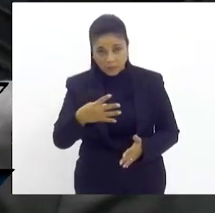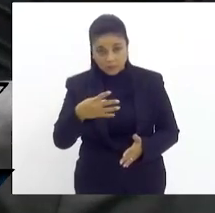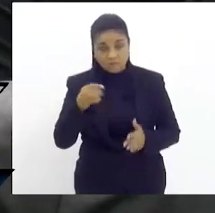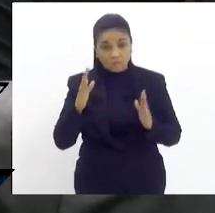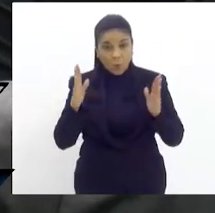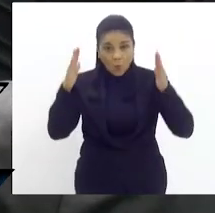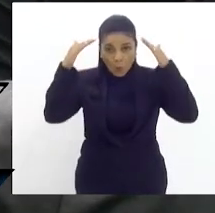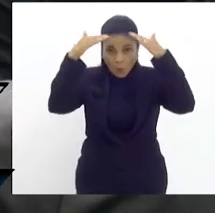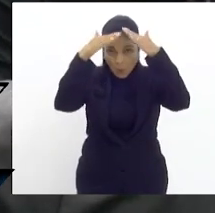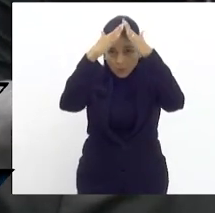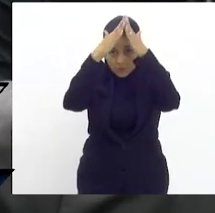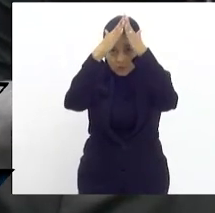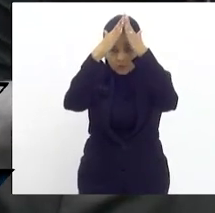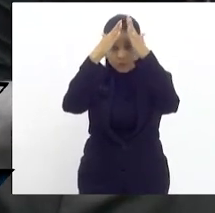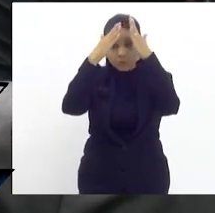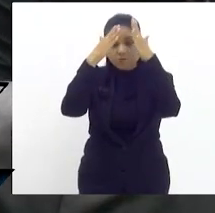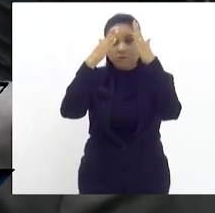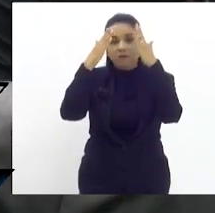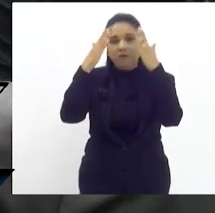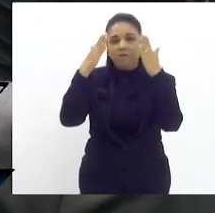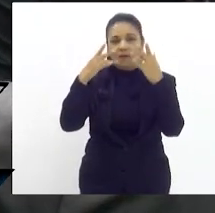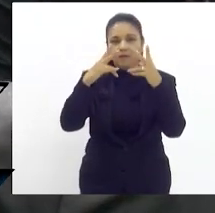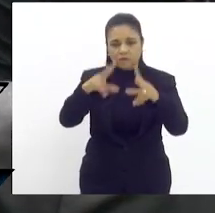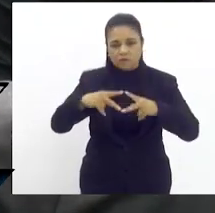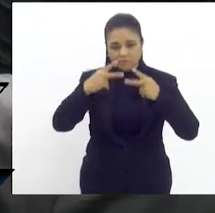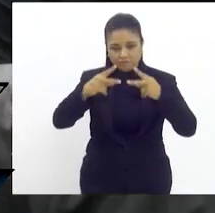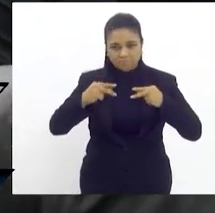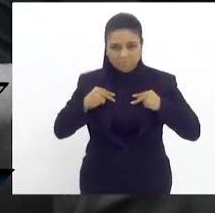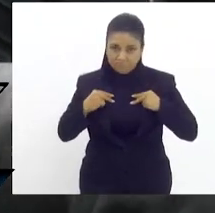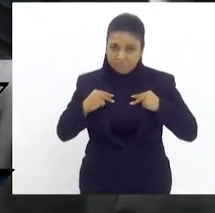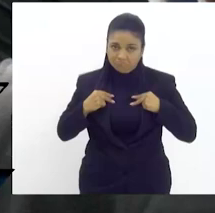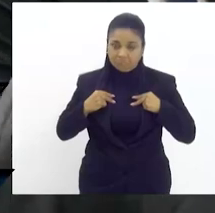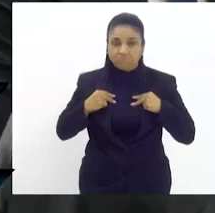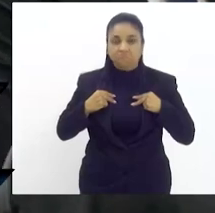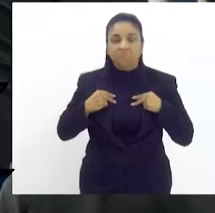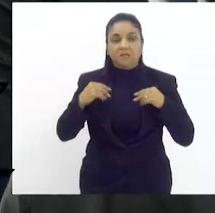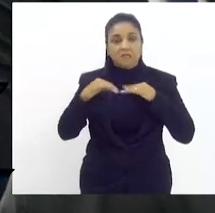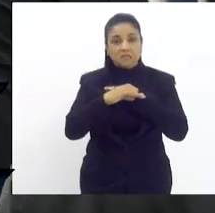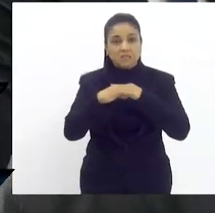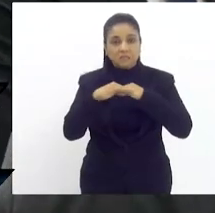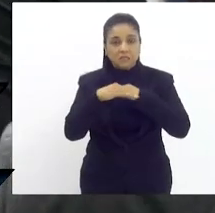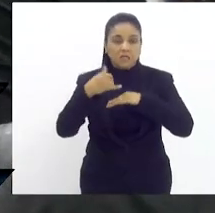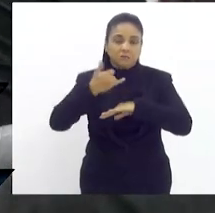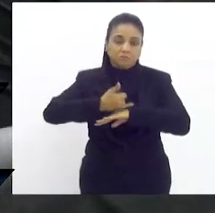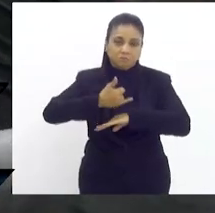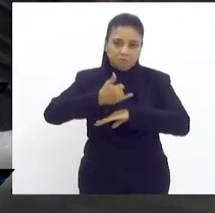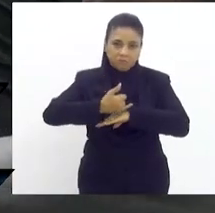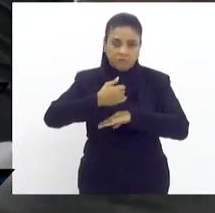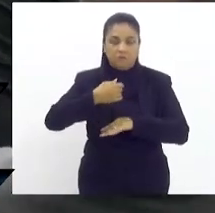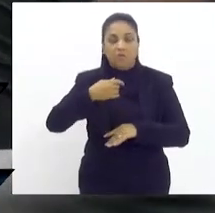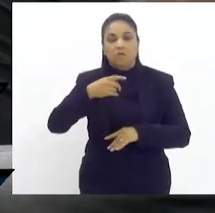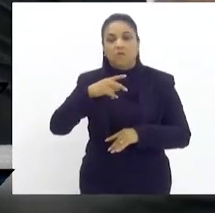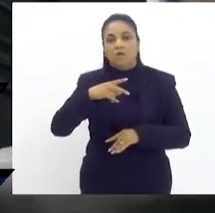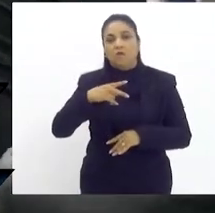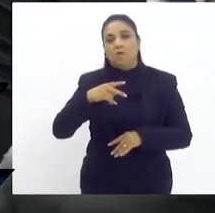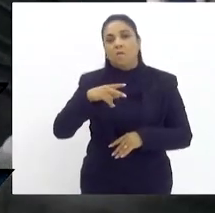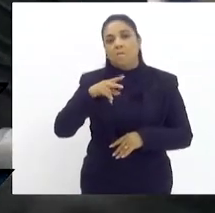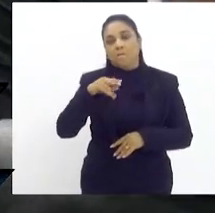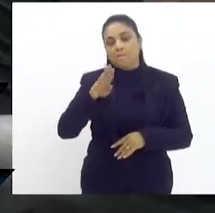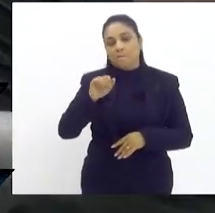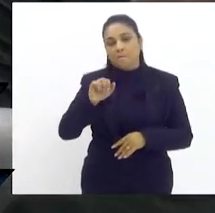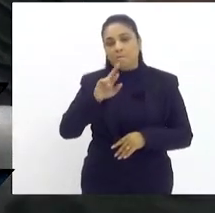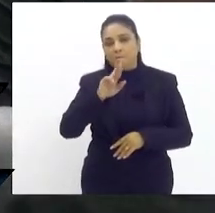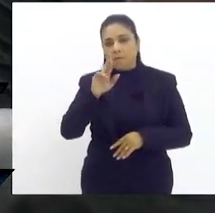dessa cidade de Volta Redonda e Barra do Piraí então não podemos falar que ele foi chamado